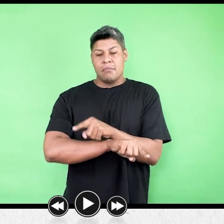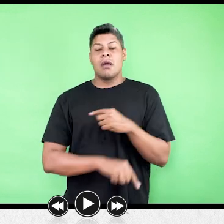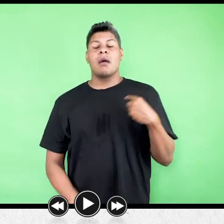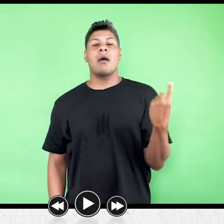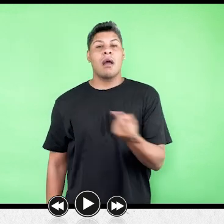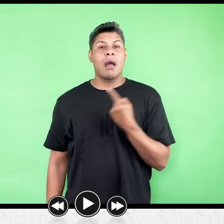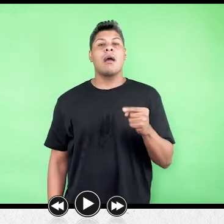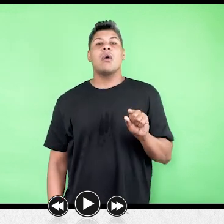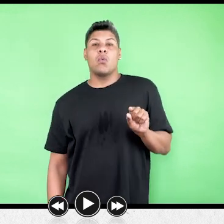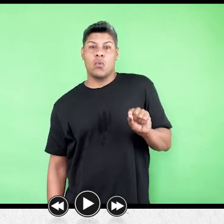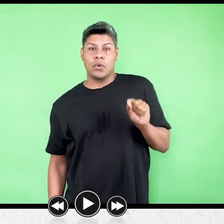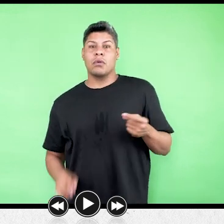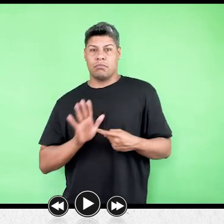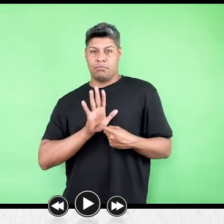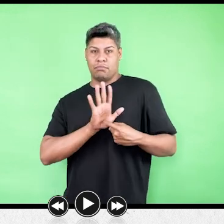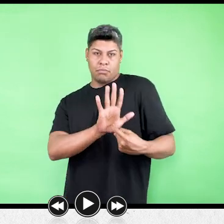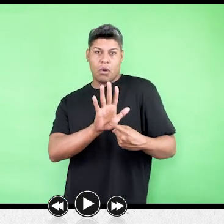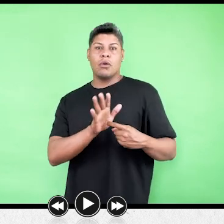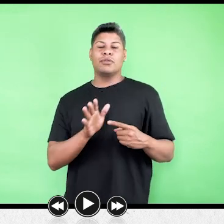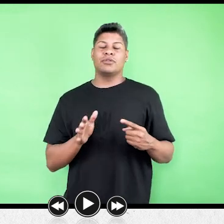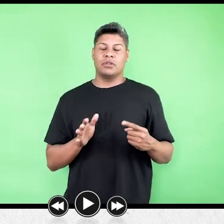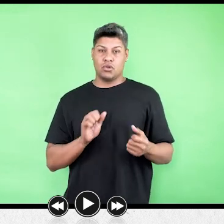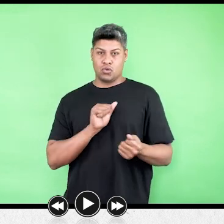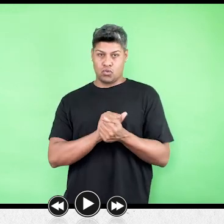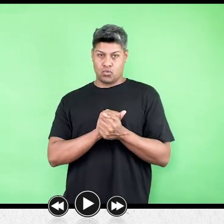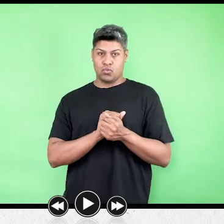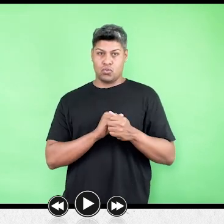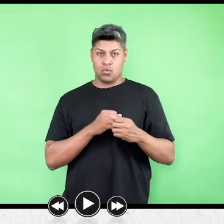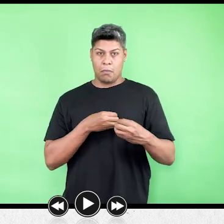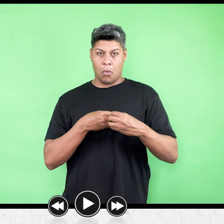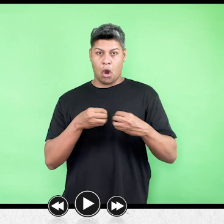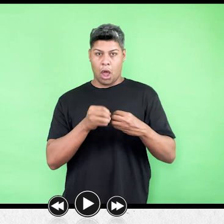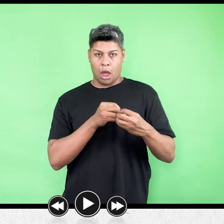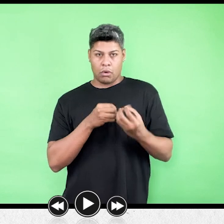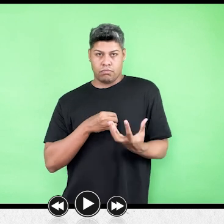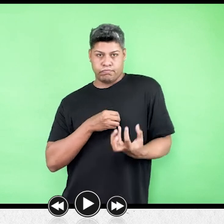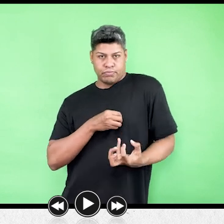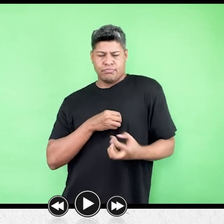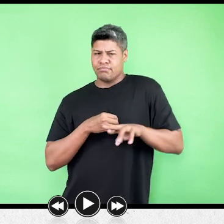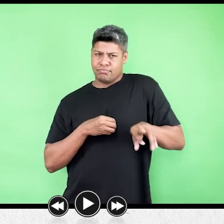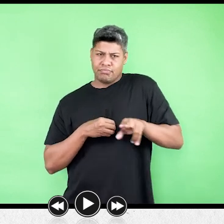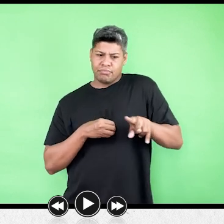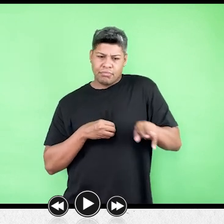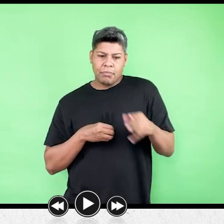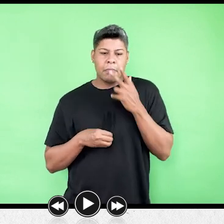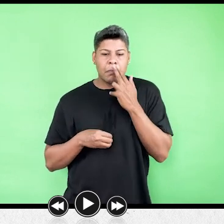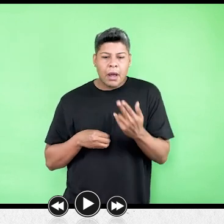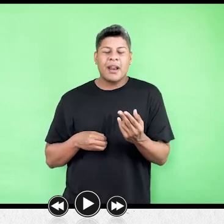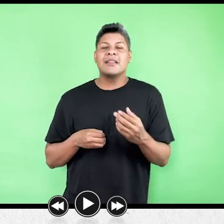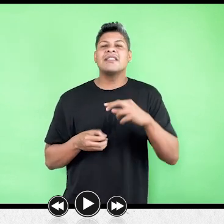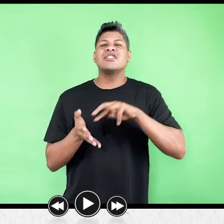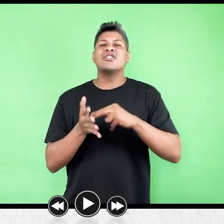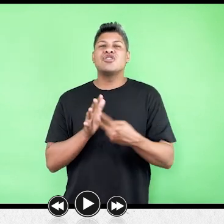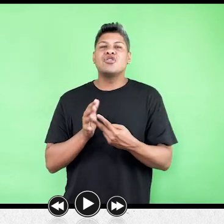gente trazer as partículas pela ação da gravidade para o fundo, a gente vai flotar essas partículas, a gente vai acender essas